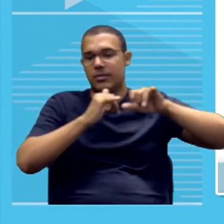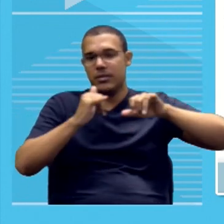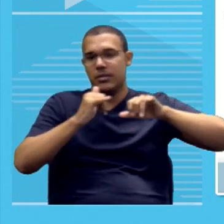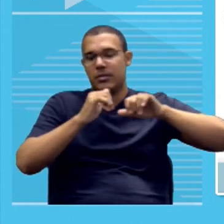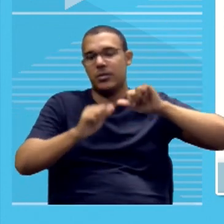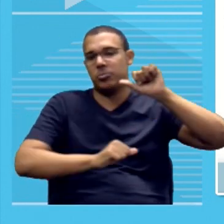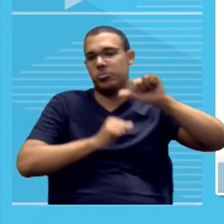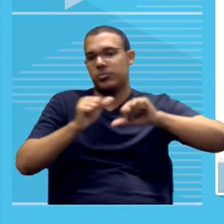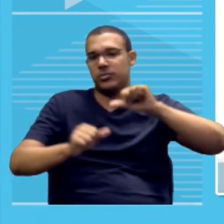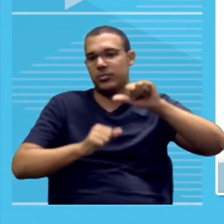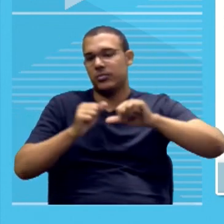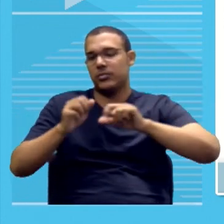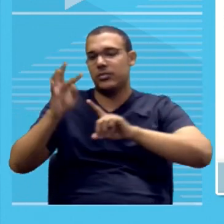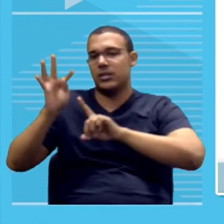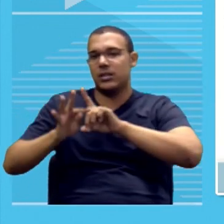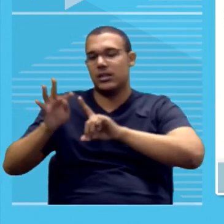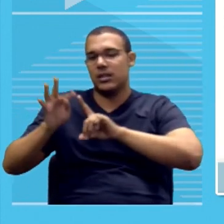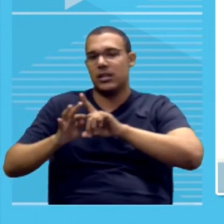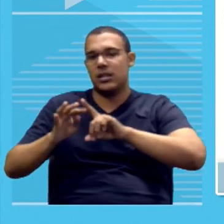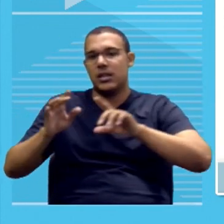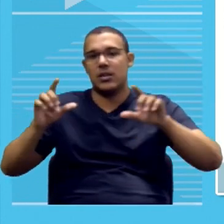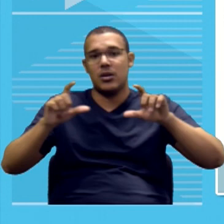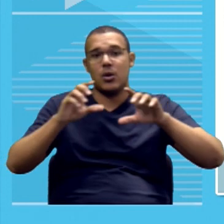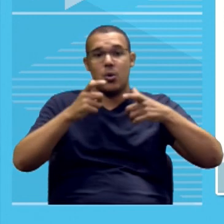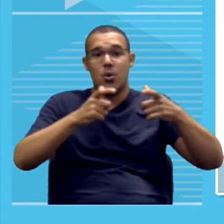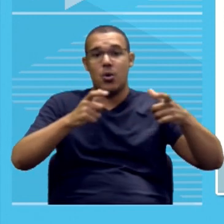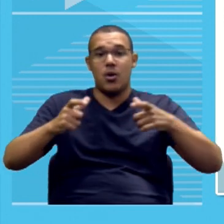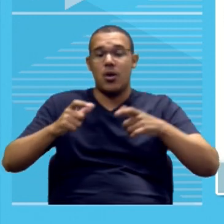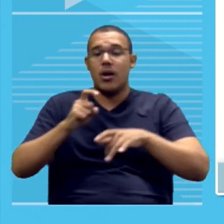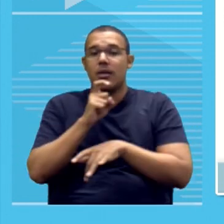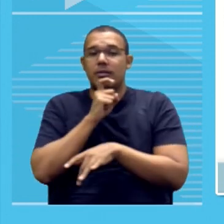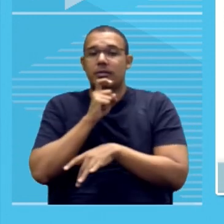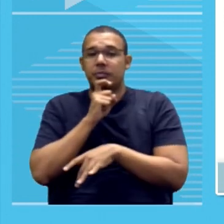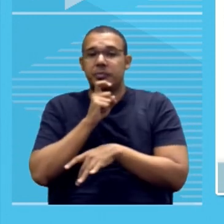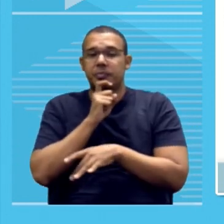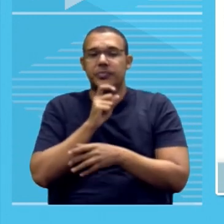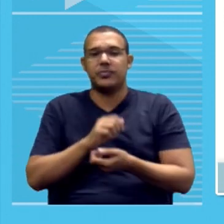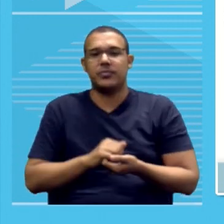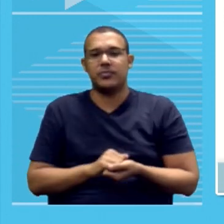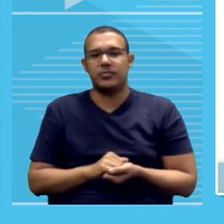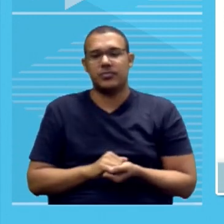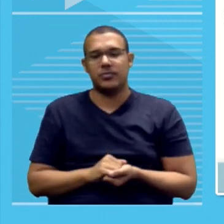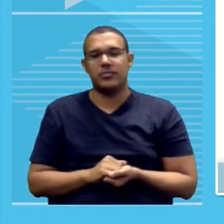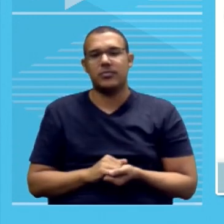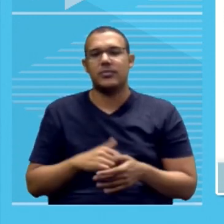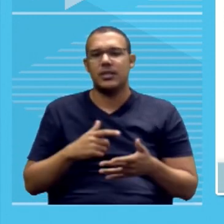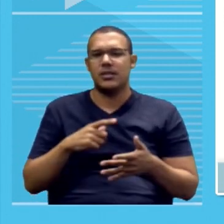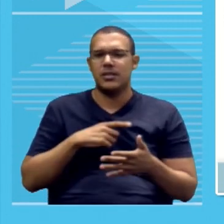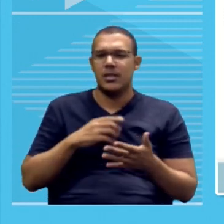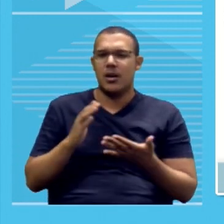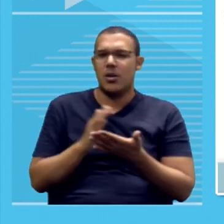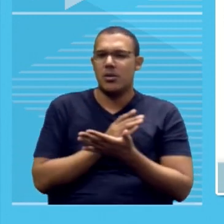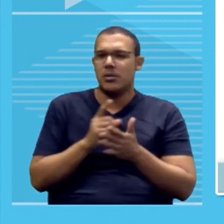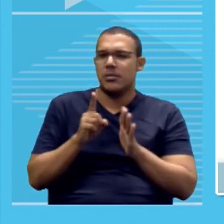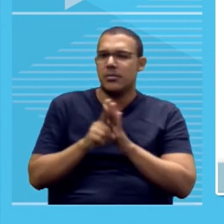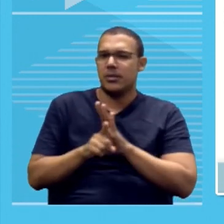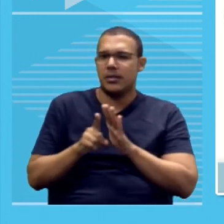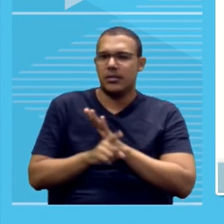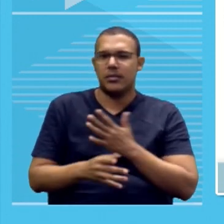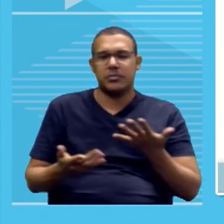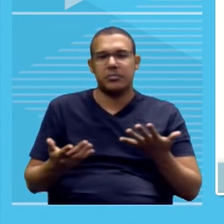quê? Em energia térmica. Vai resfriar o teu ambiente. E aí você tem umas perguntas básicas, como, por